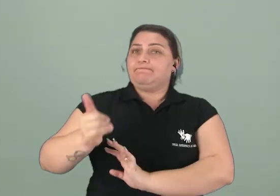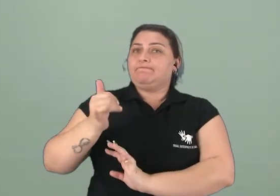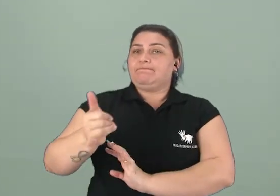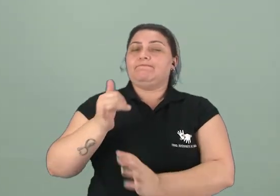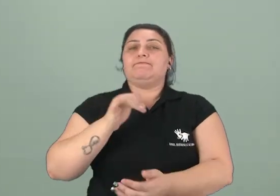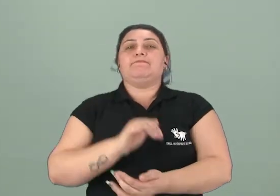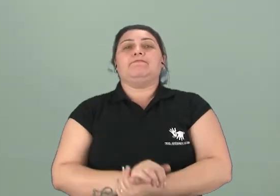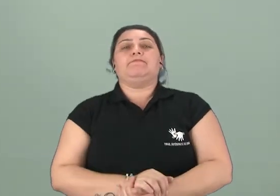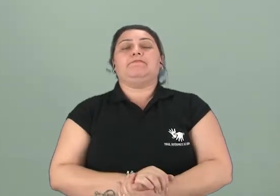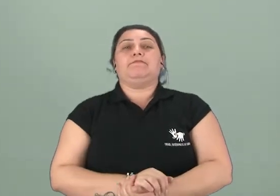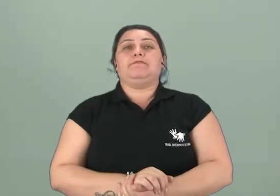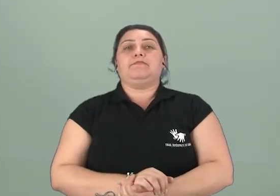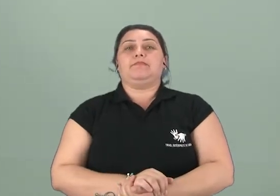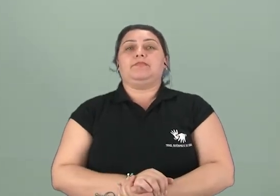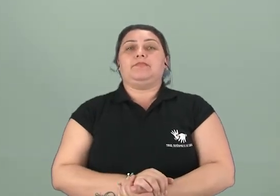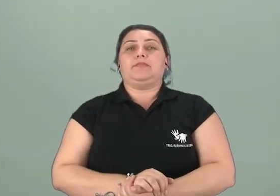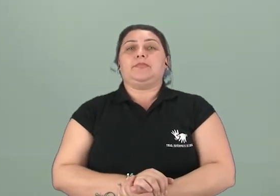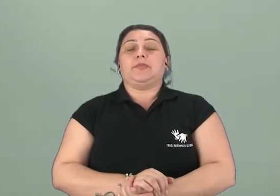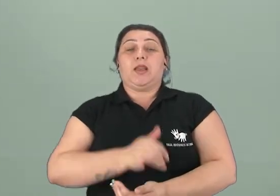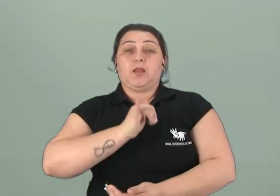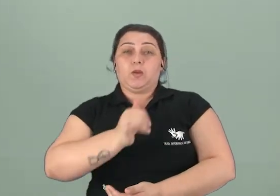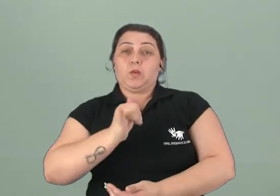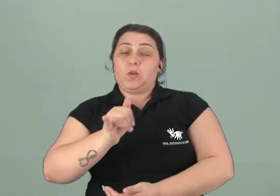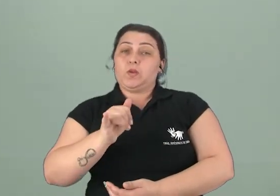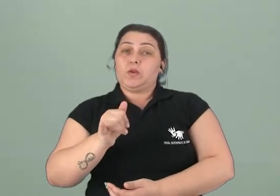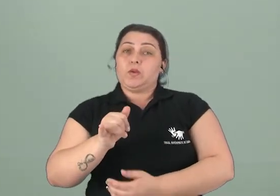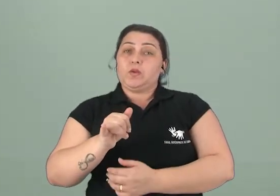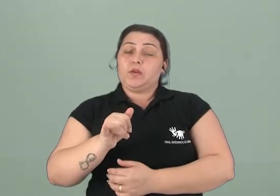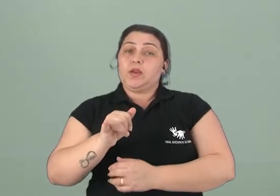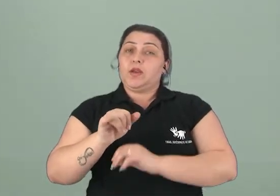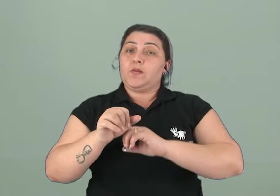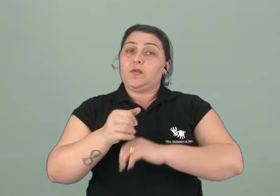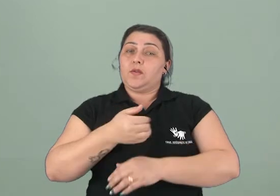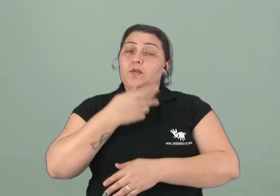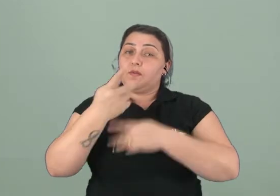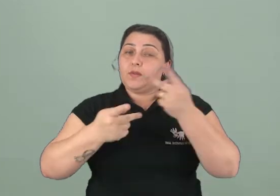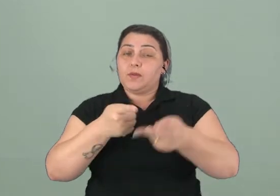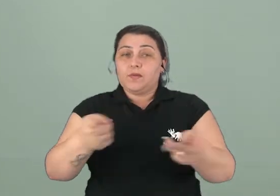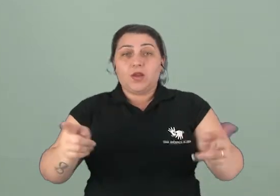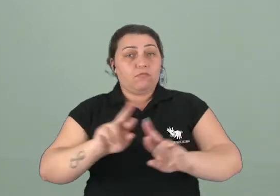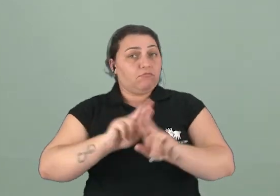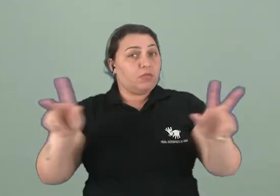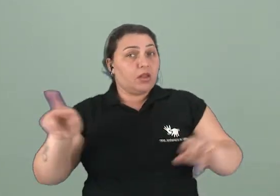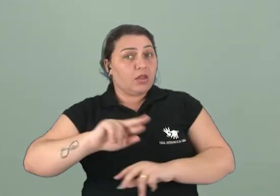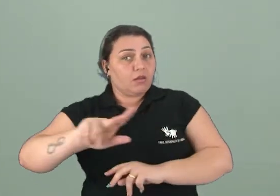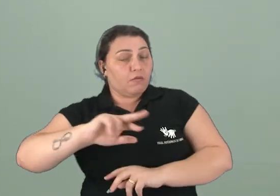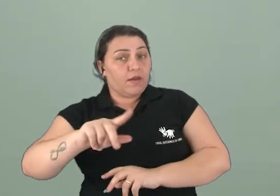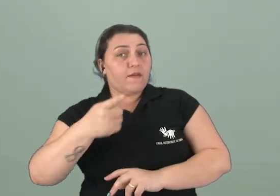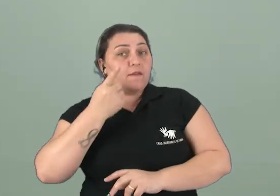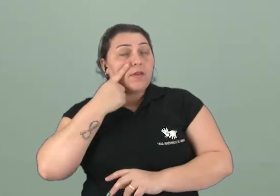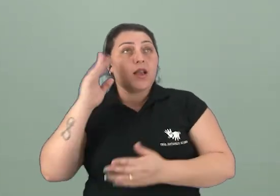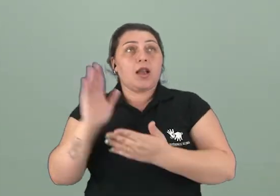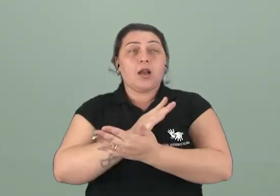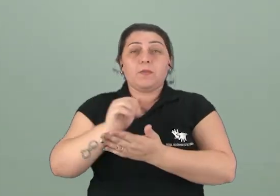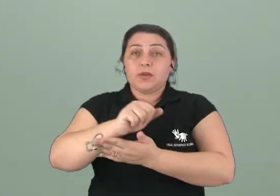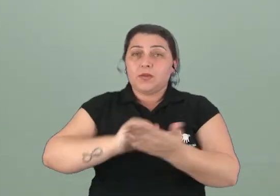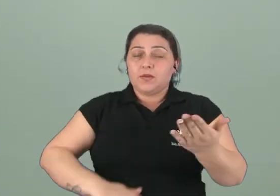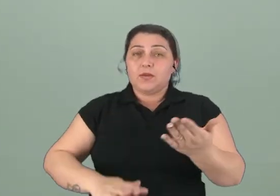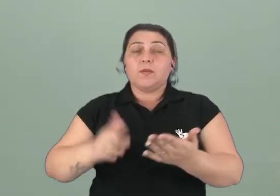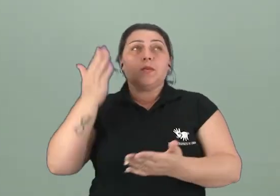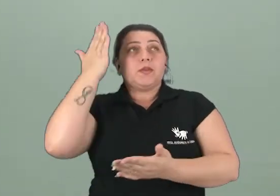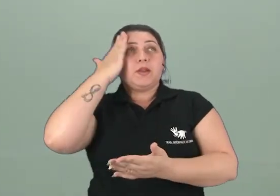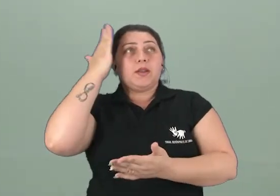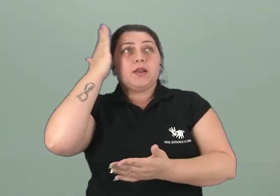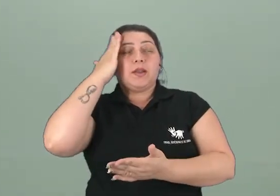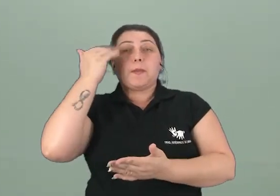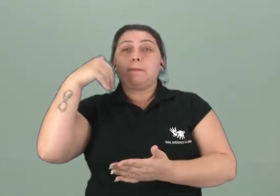ali. Nesse conto que eu compartilhei com vocês, não é diferente. Então, vamos fazer algumas atividades para a gente